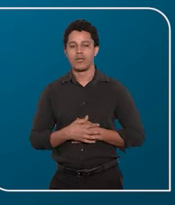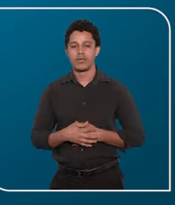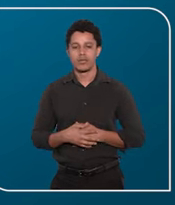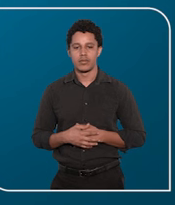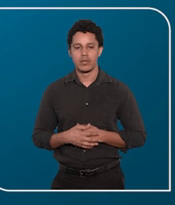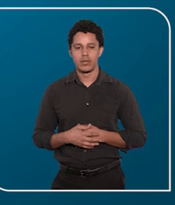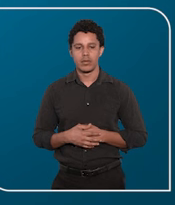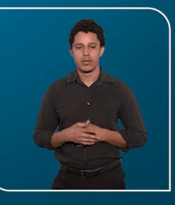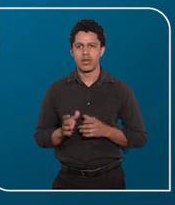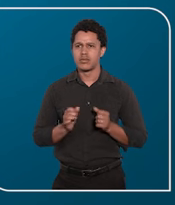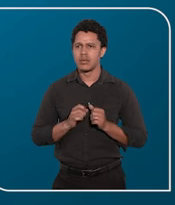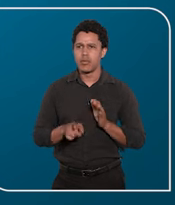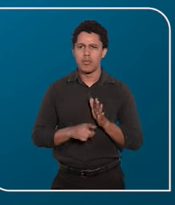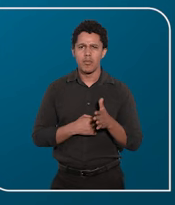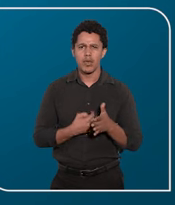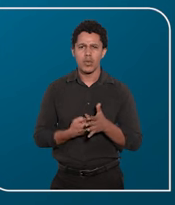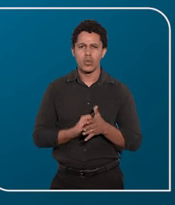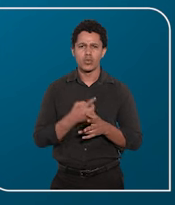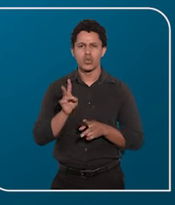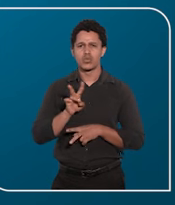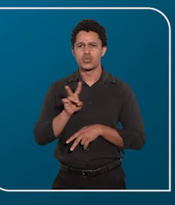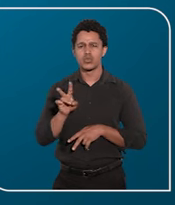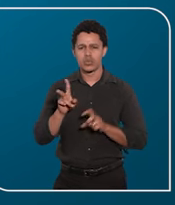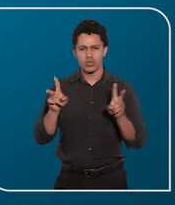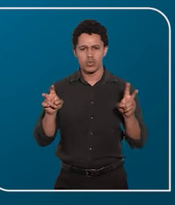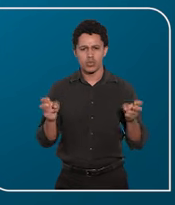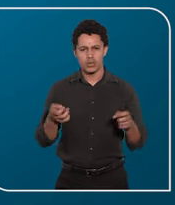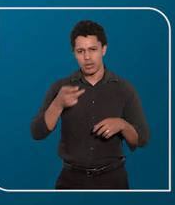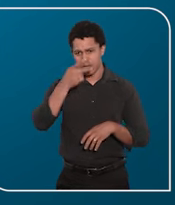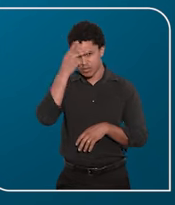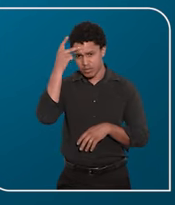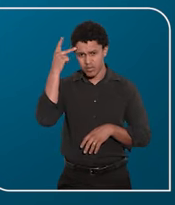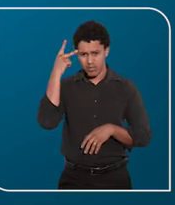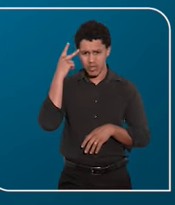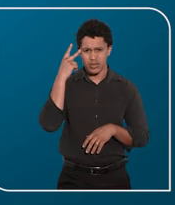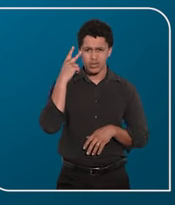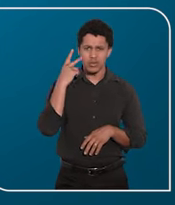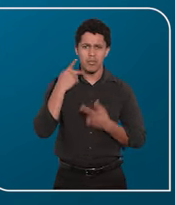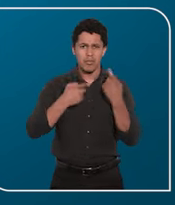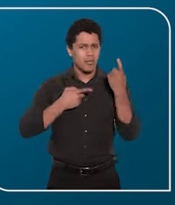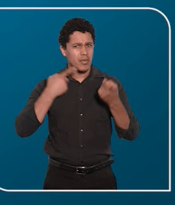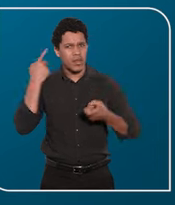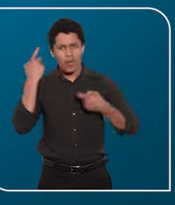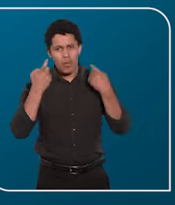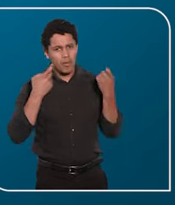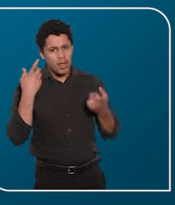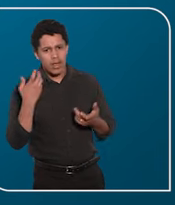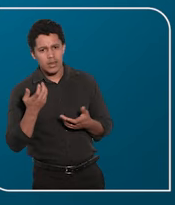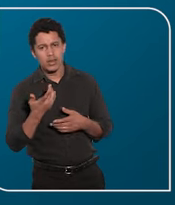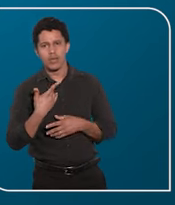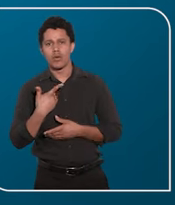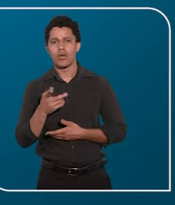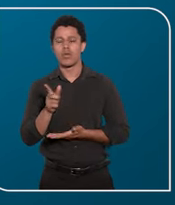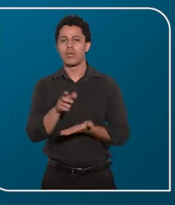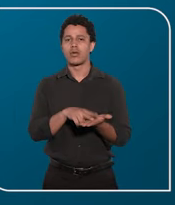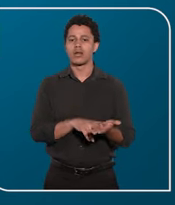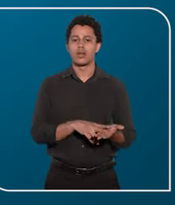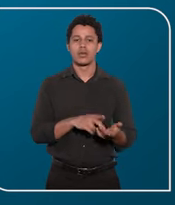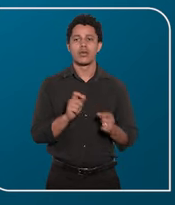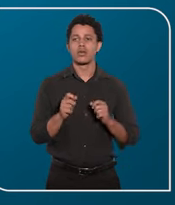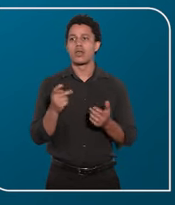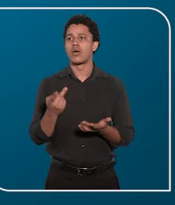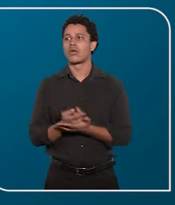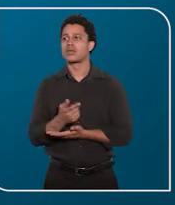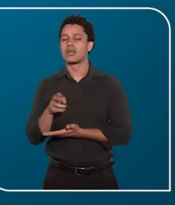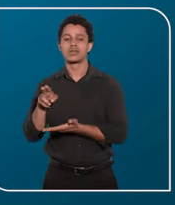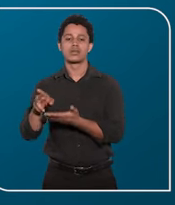muita pergunta sobre esses dois aspectos, de pessoas preocupadas com o cliente. Ah, o que acontece com o